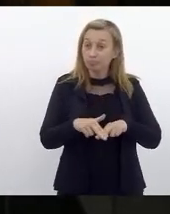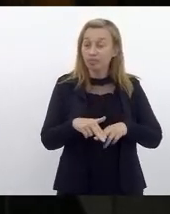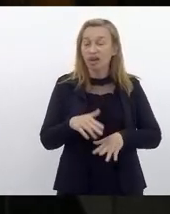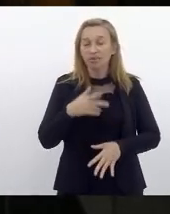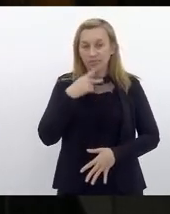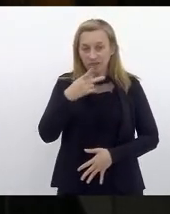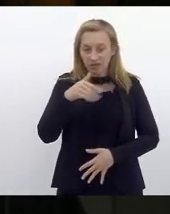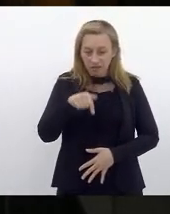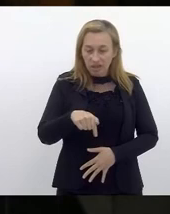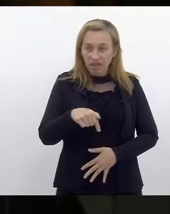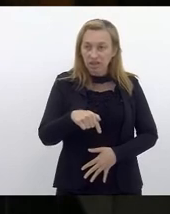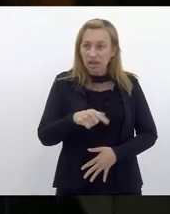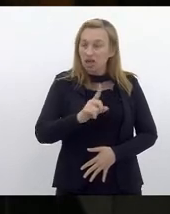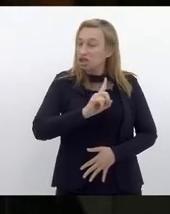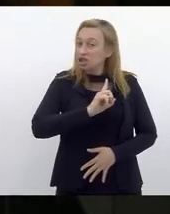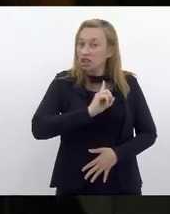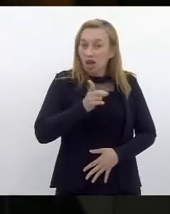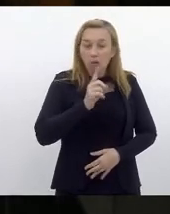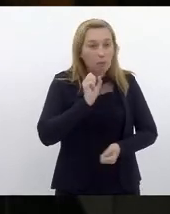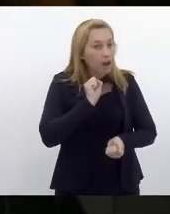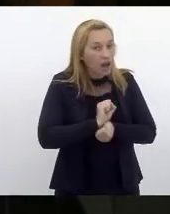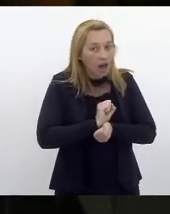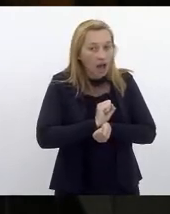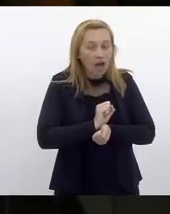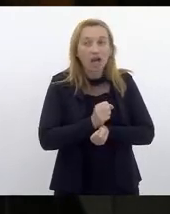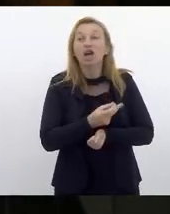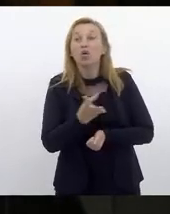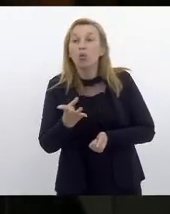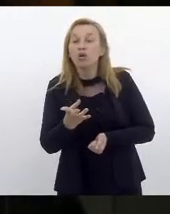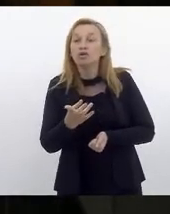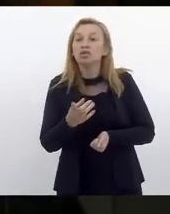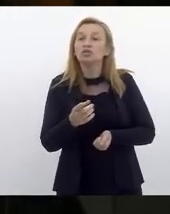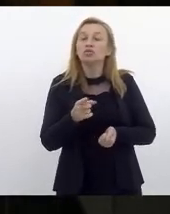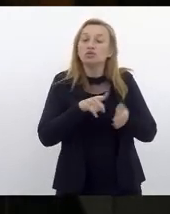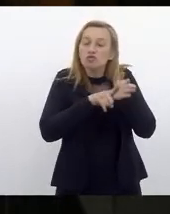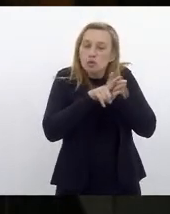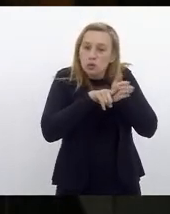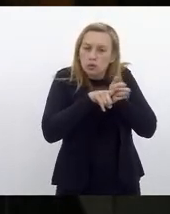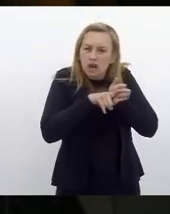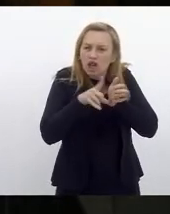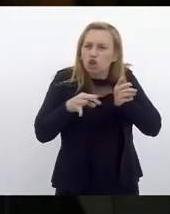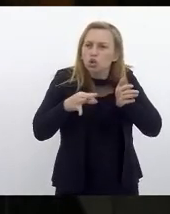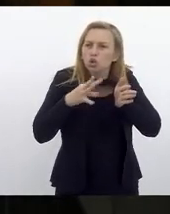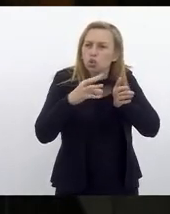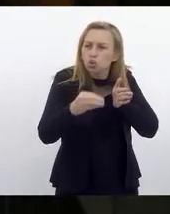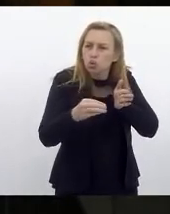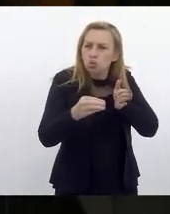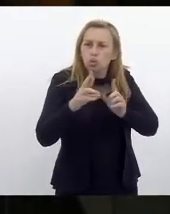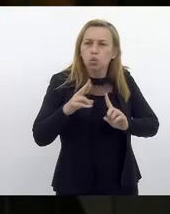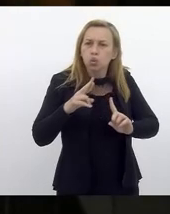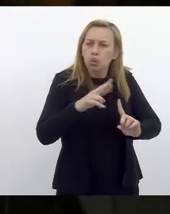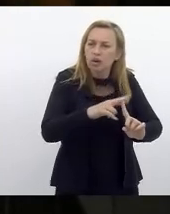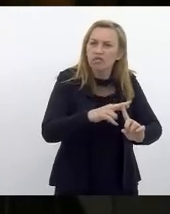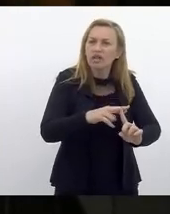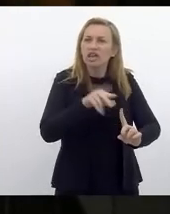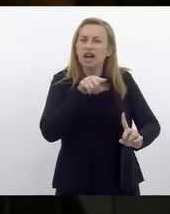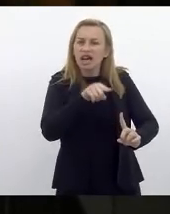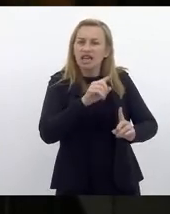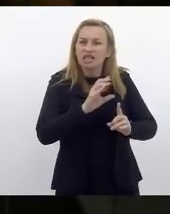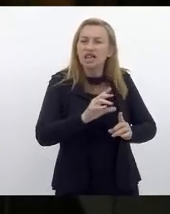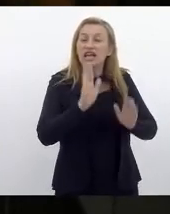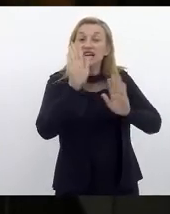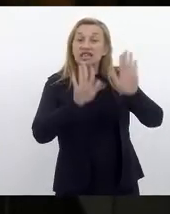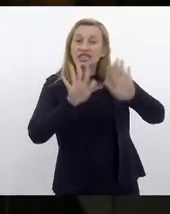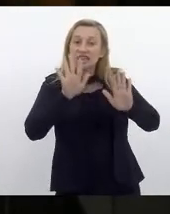meu repúdio. Eu não vou descansar enquanto eu não fizer um levantamento de tudo referente a essa